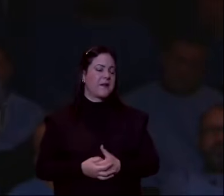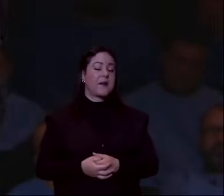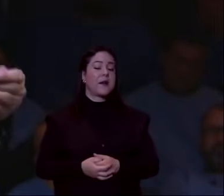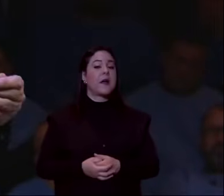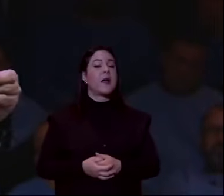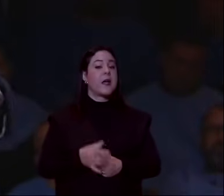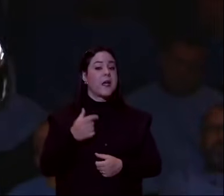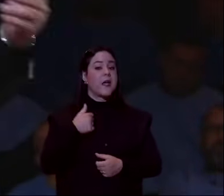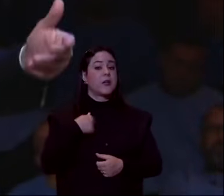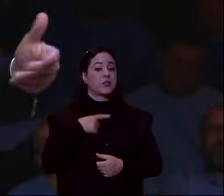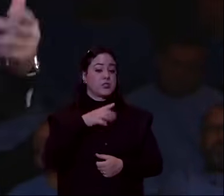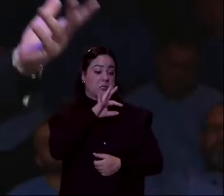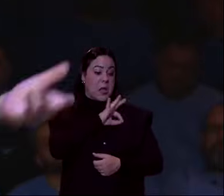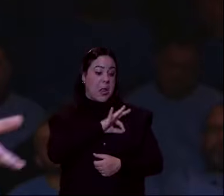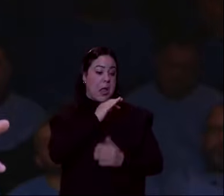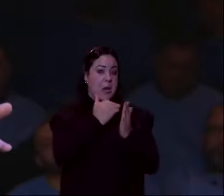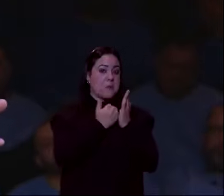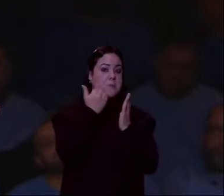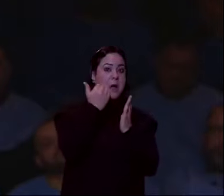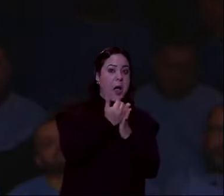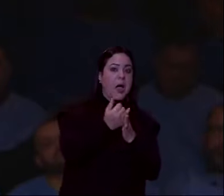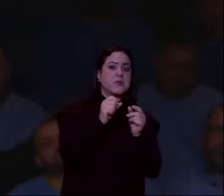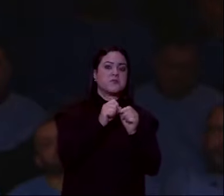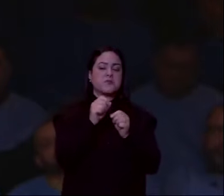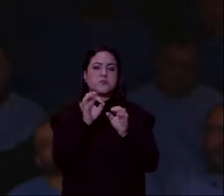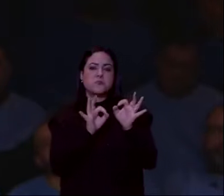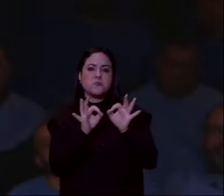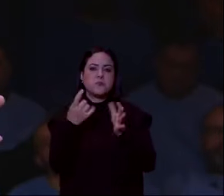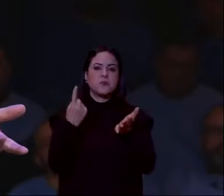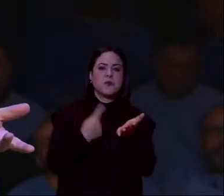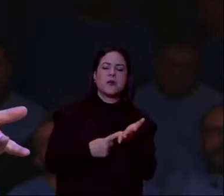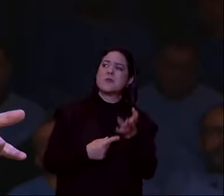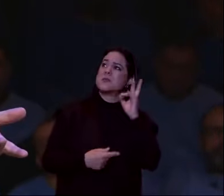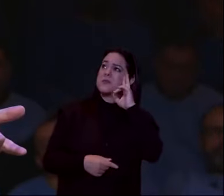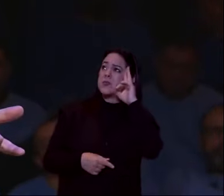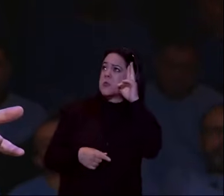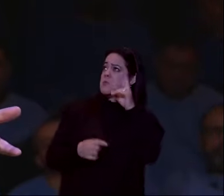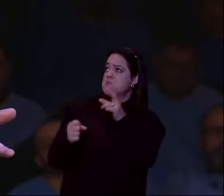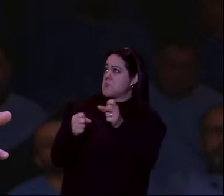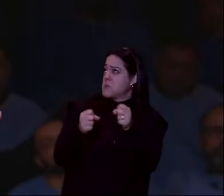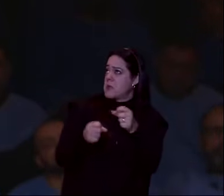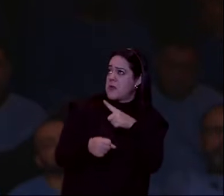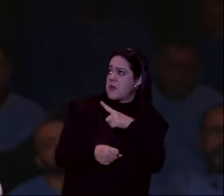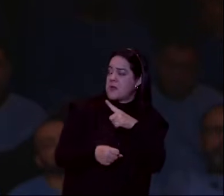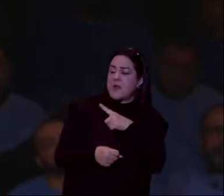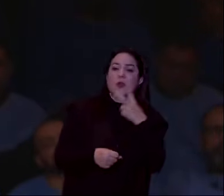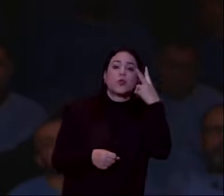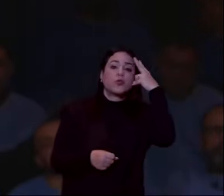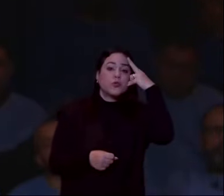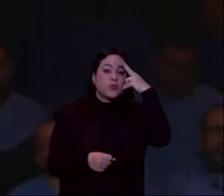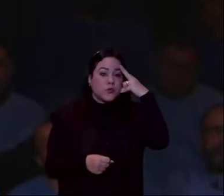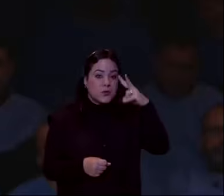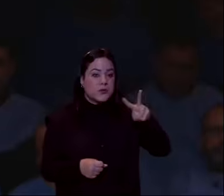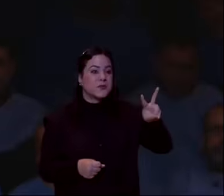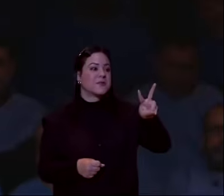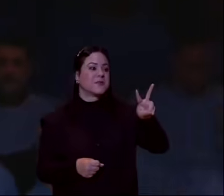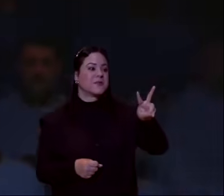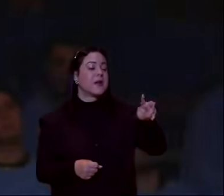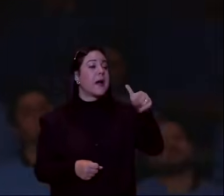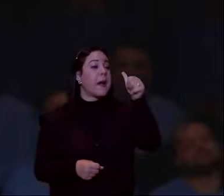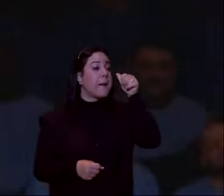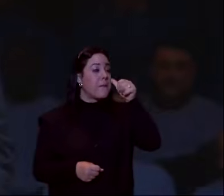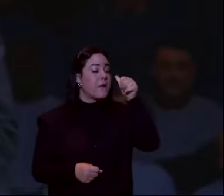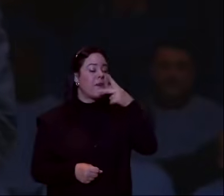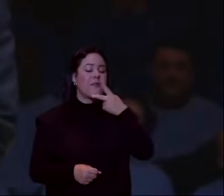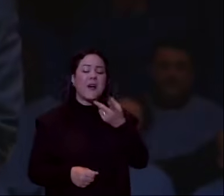E eu tinha dado um aumento, tinha feito isso, feito aquilo. Falei: Senhor, o Senhor é poderoso. 2 dias depois, aquela